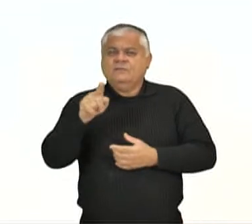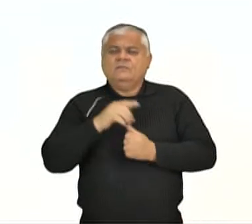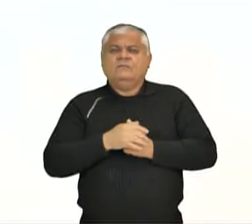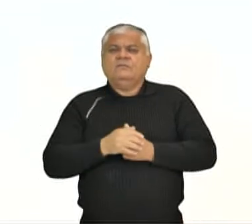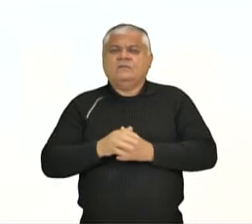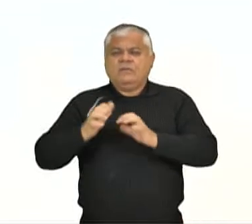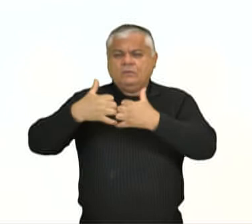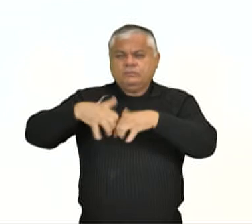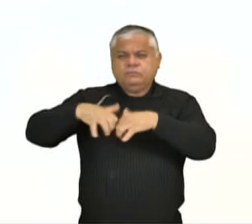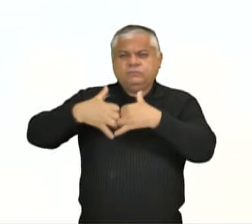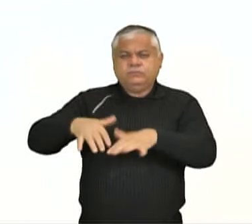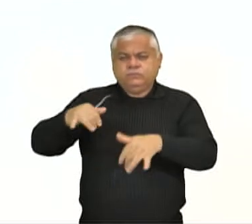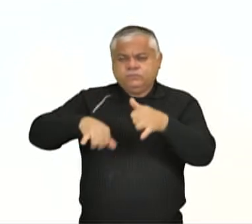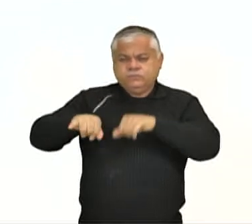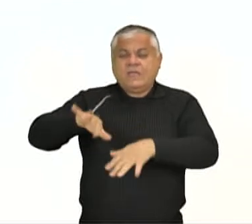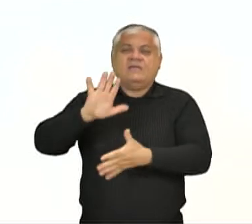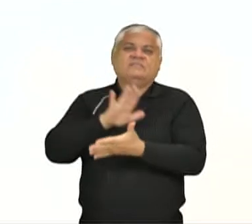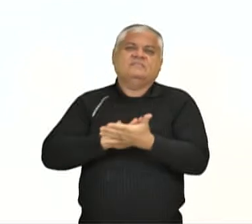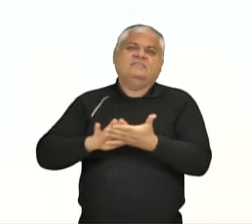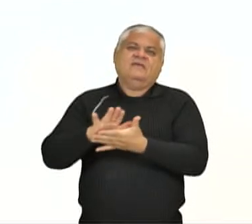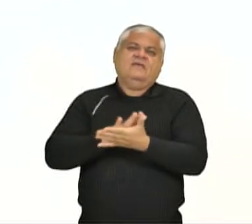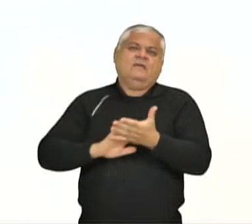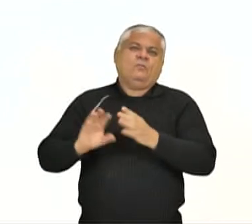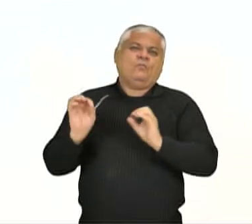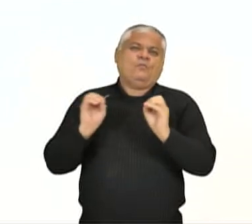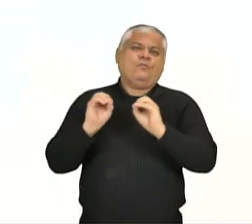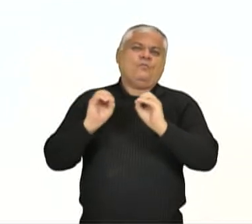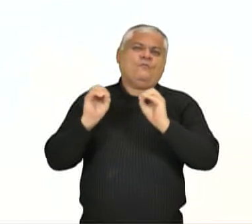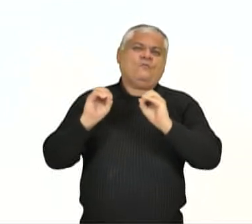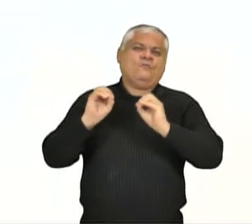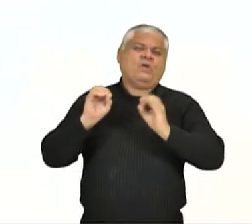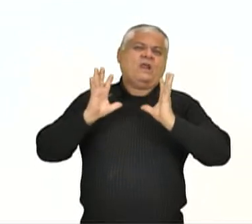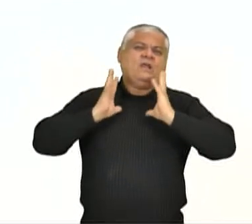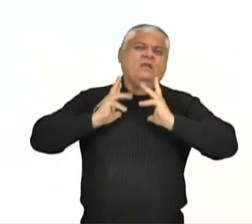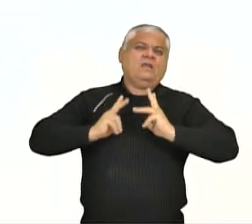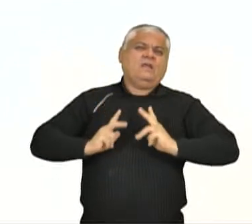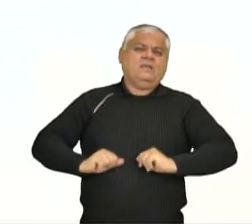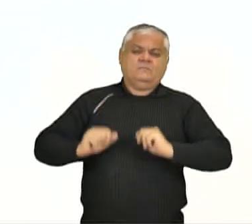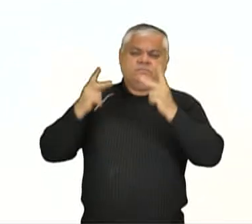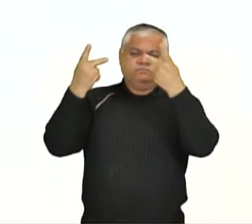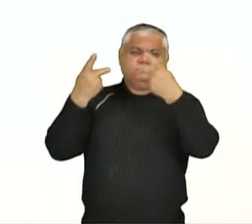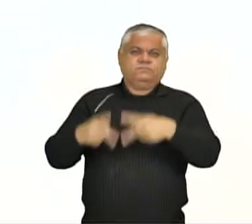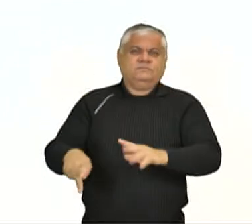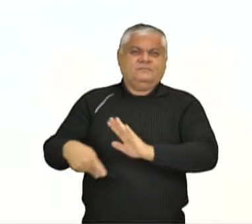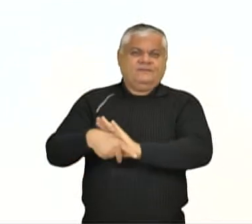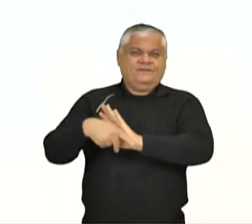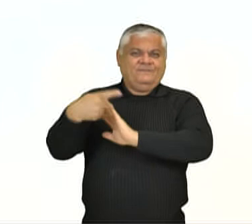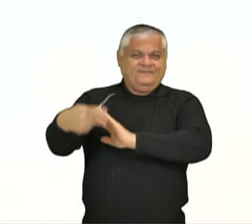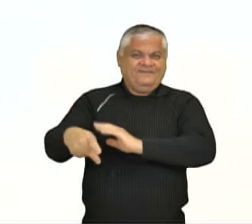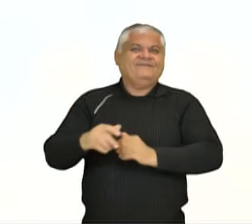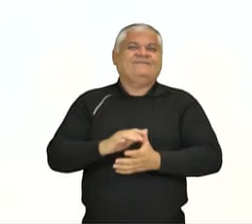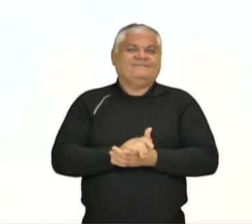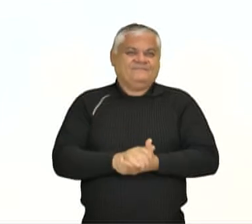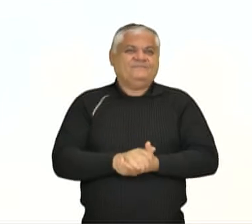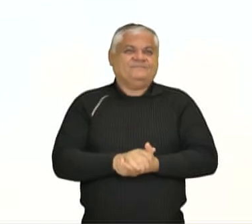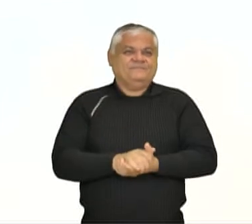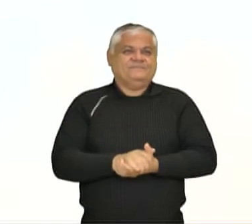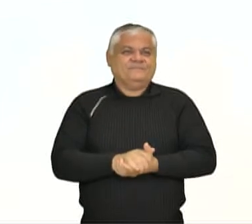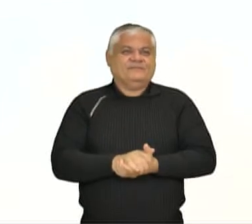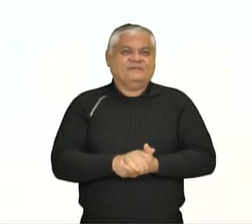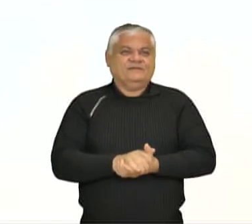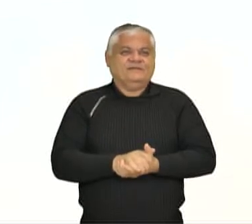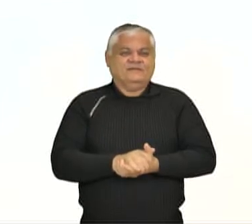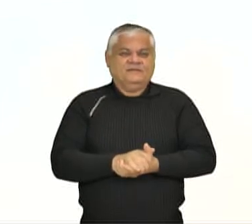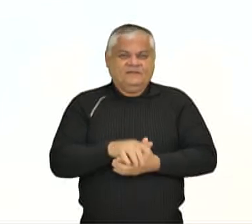pouco refinamento e não recebe nenhum tipo de aditivo químico, indica Souza. Você